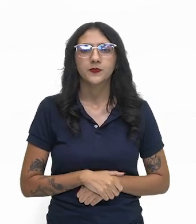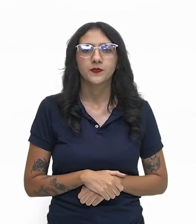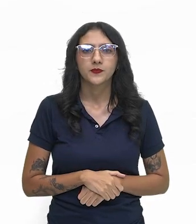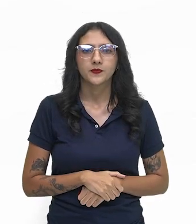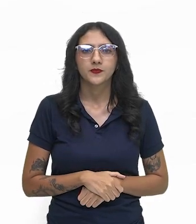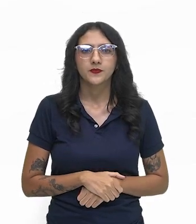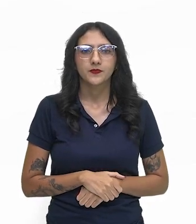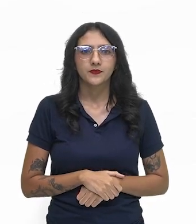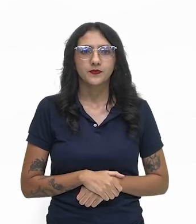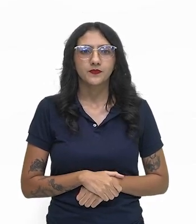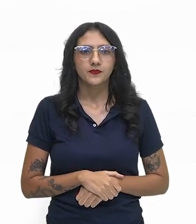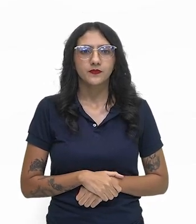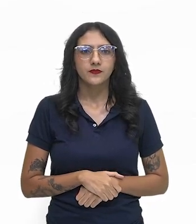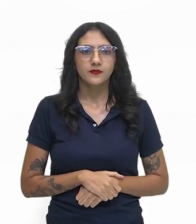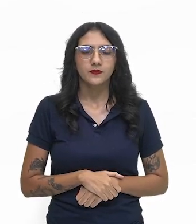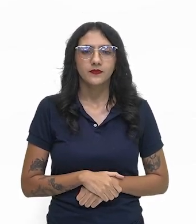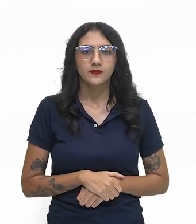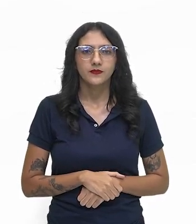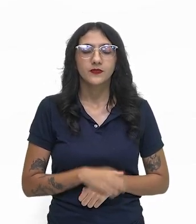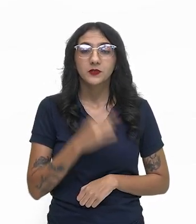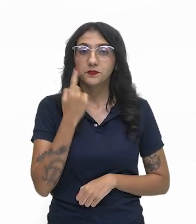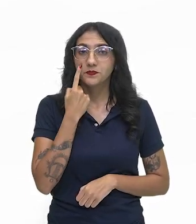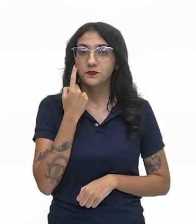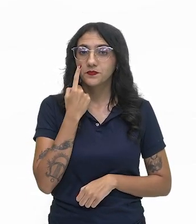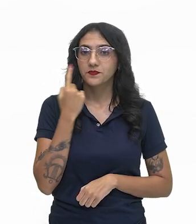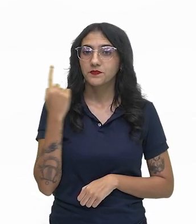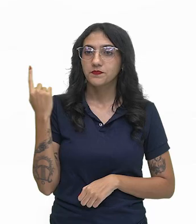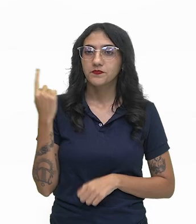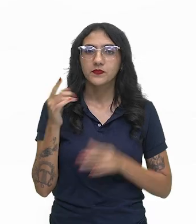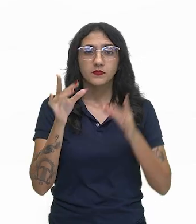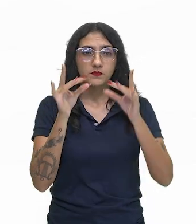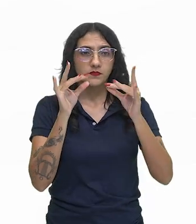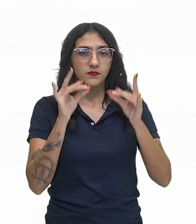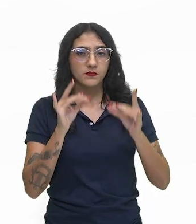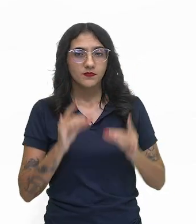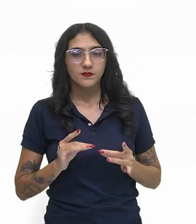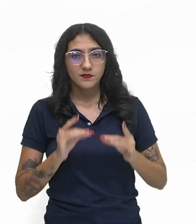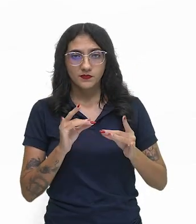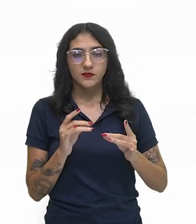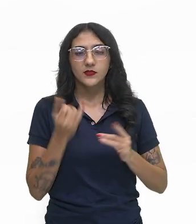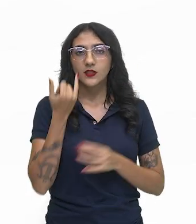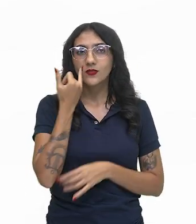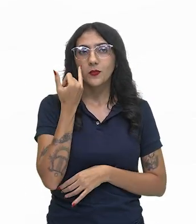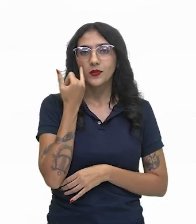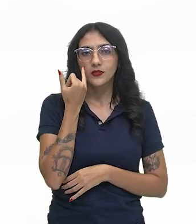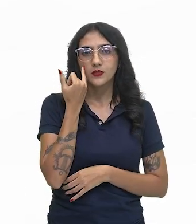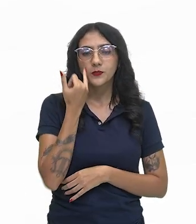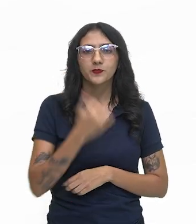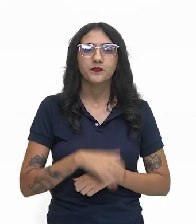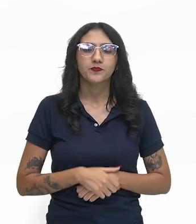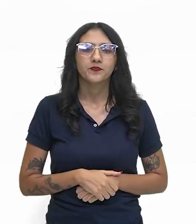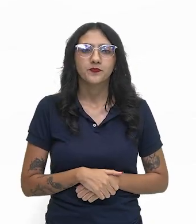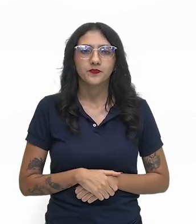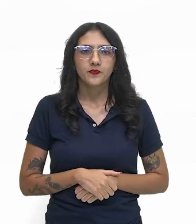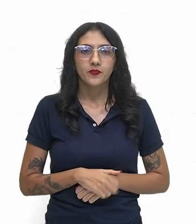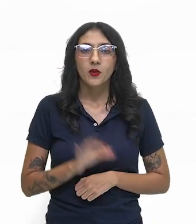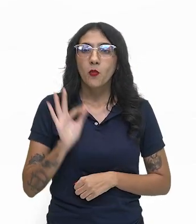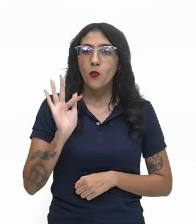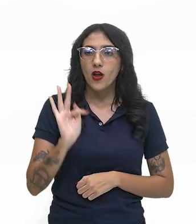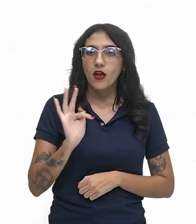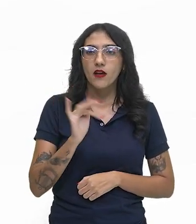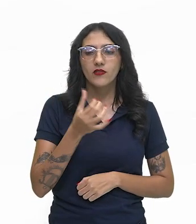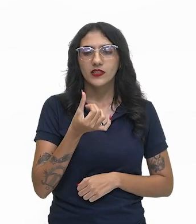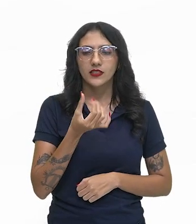só. Aí nós temos aqui os dados que nós fizemos há pouco. Ó. Força dada em